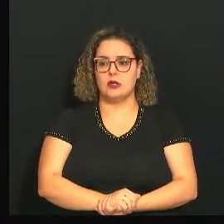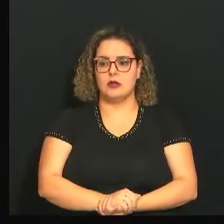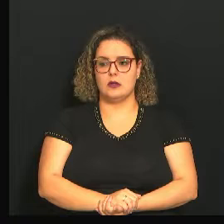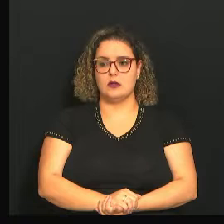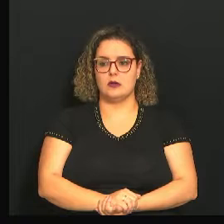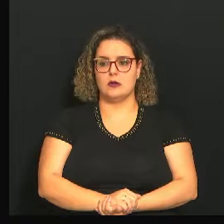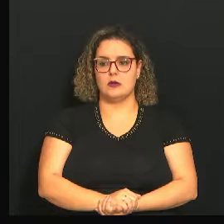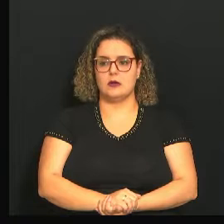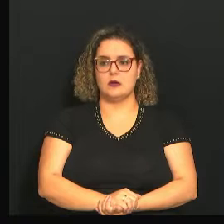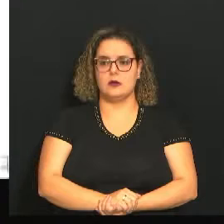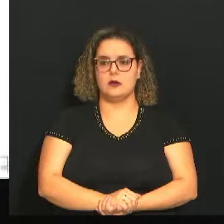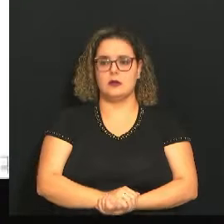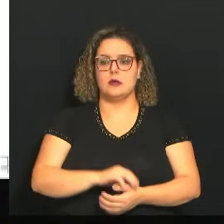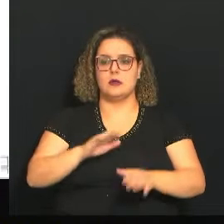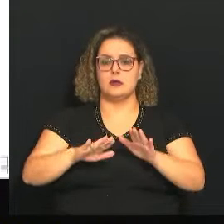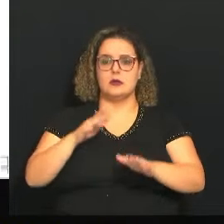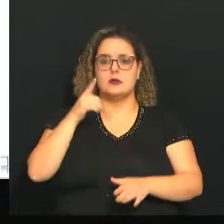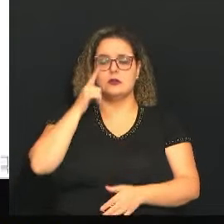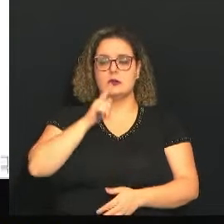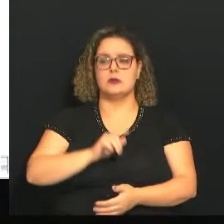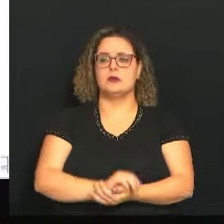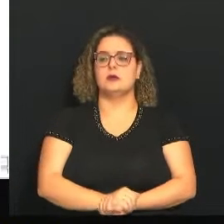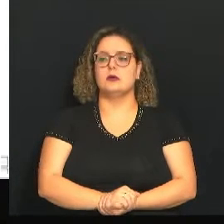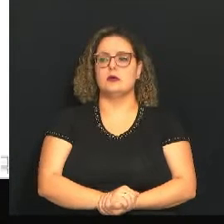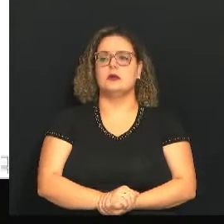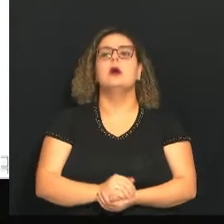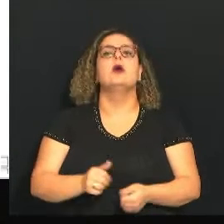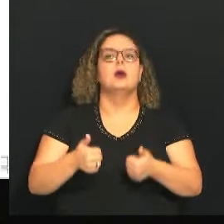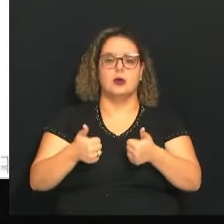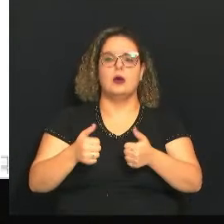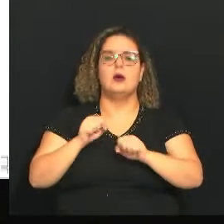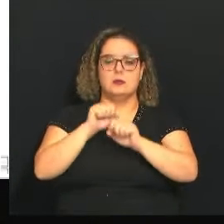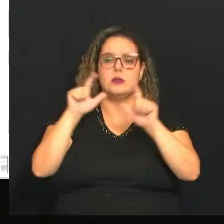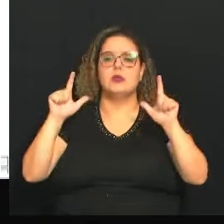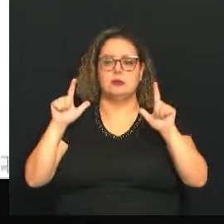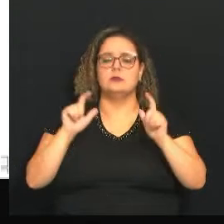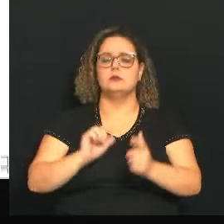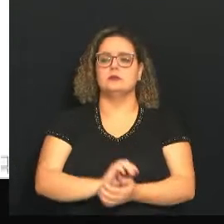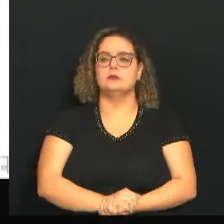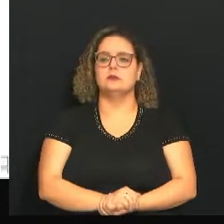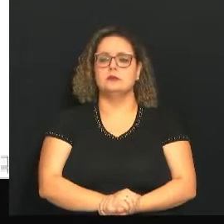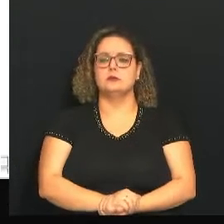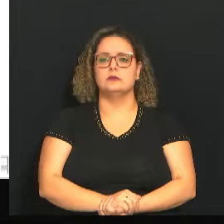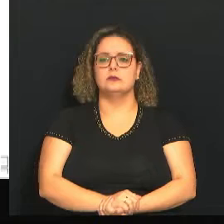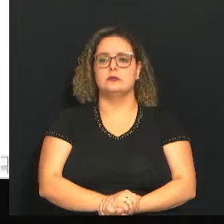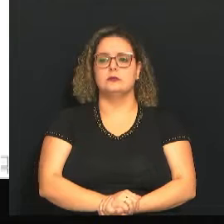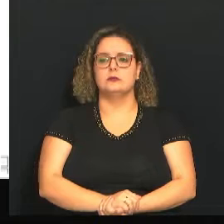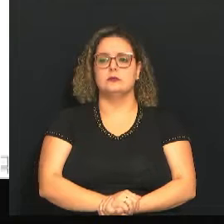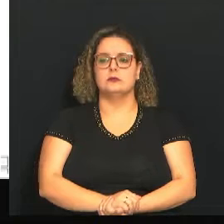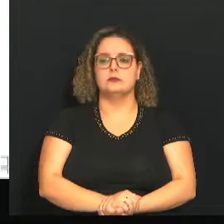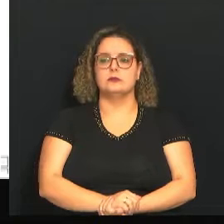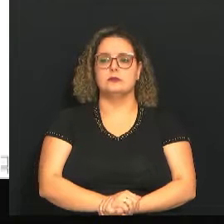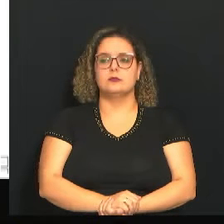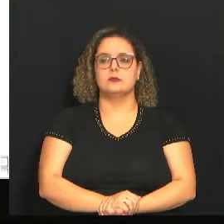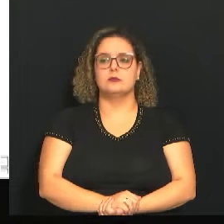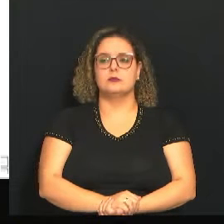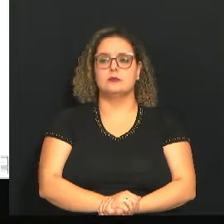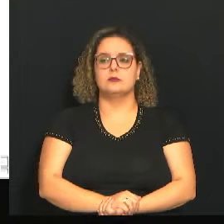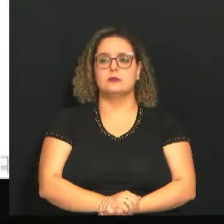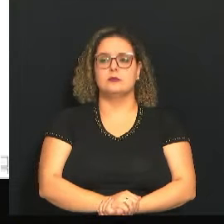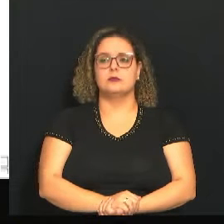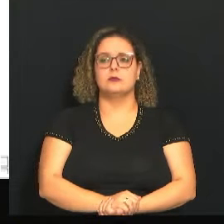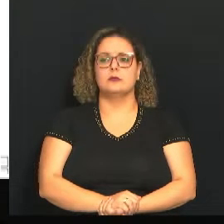gente consegue, às vezes não, na primeira. E agora? Abriu. Que bom, que bom. Então, deu certo.